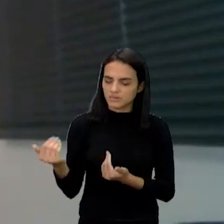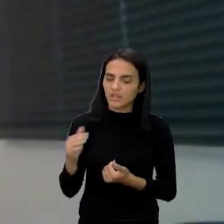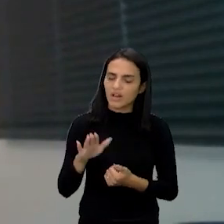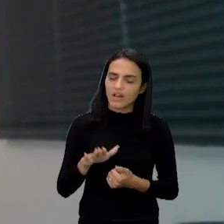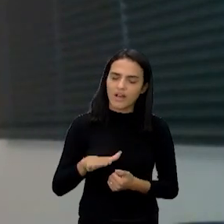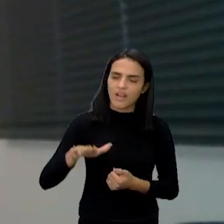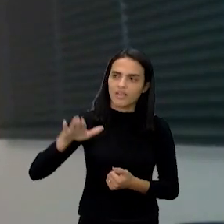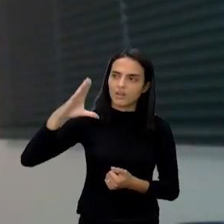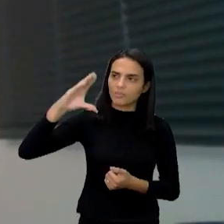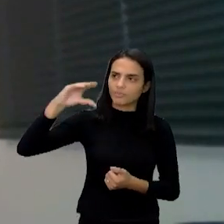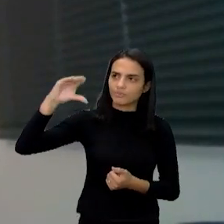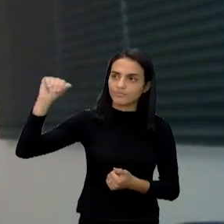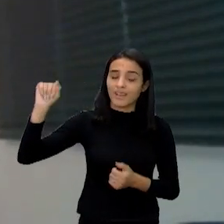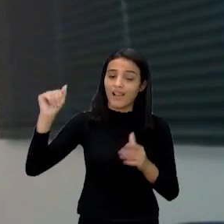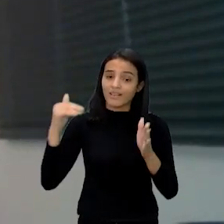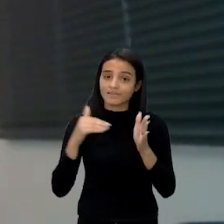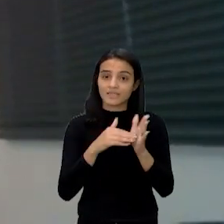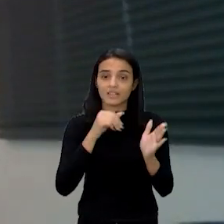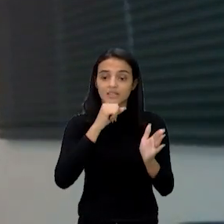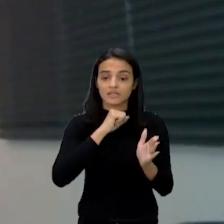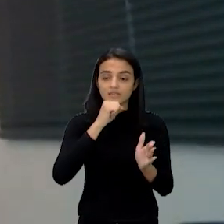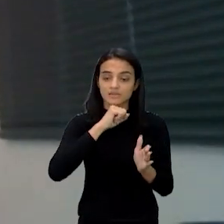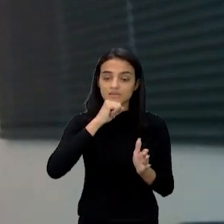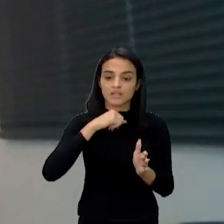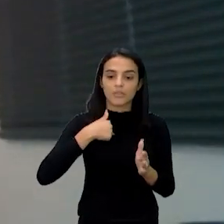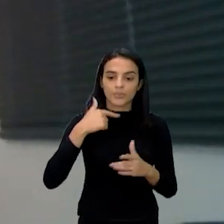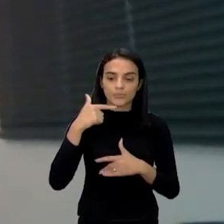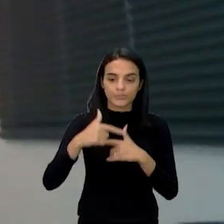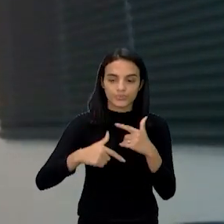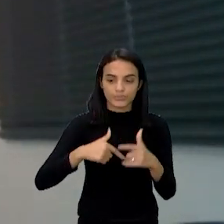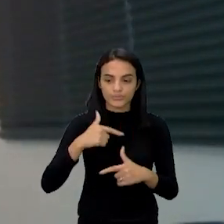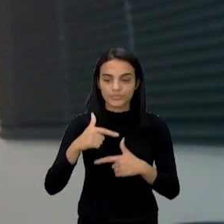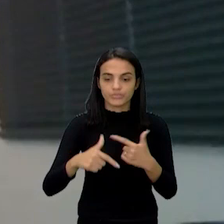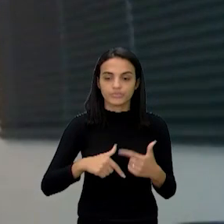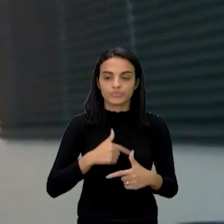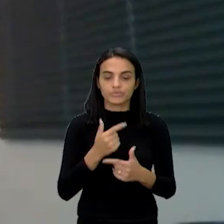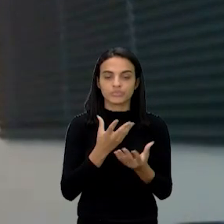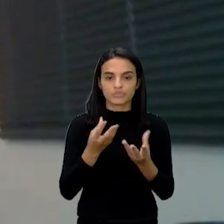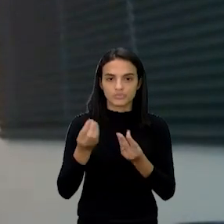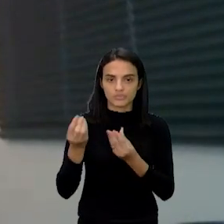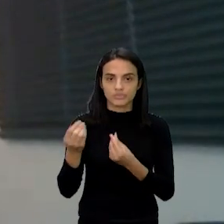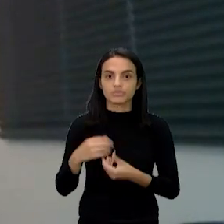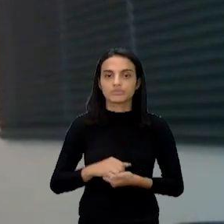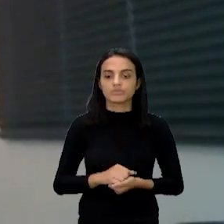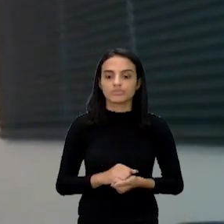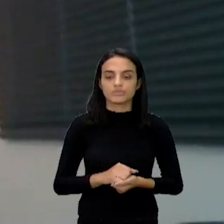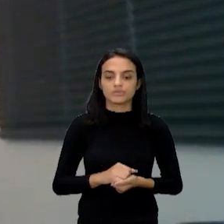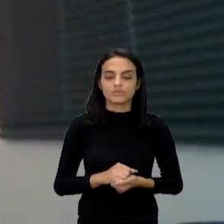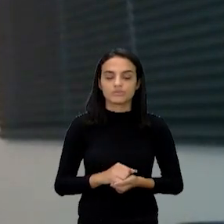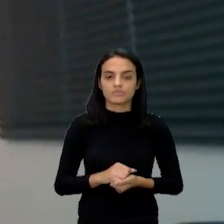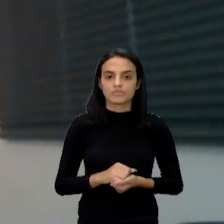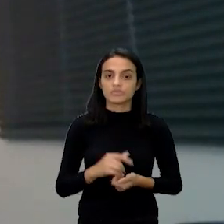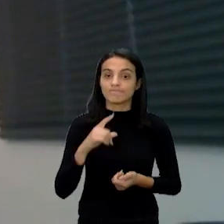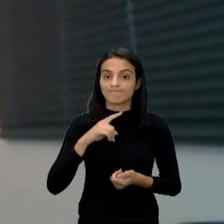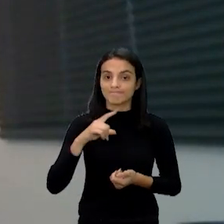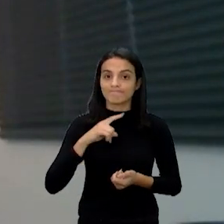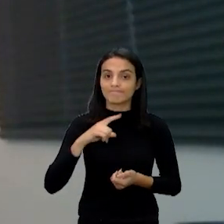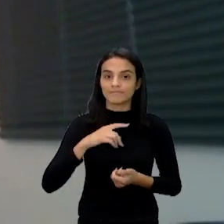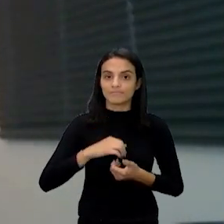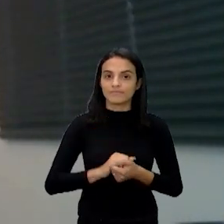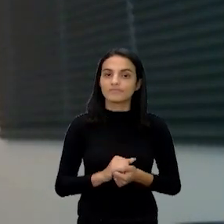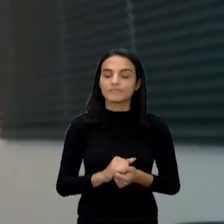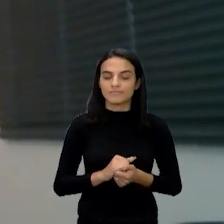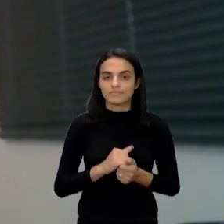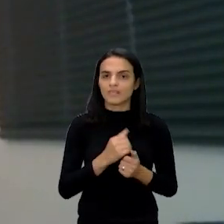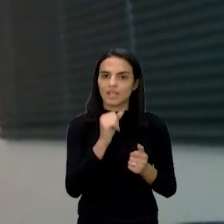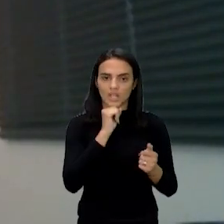idade adulta e até os idosos. Eu trabalho em consultório fazendo avaliação de pessoas superdotadas, e eu tenho avaliado,